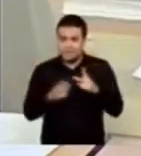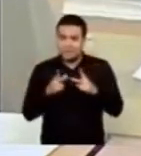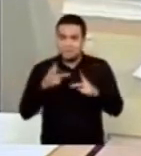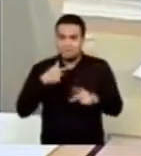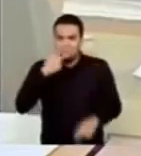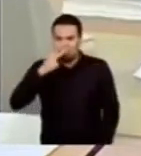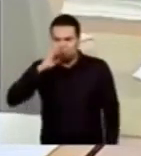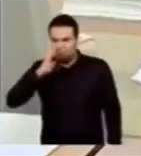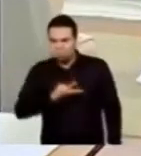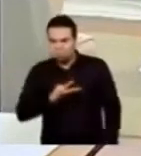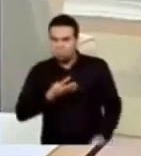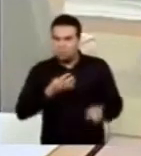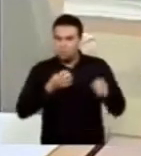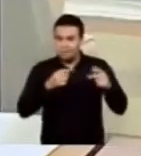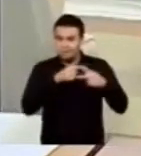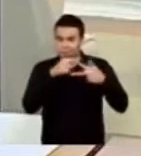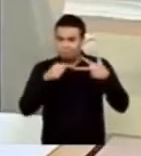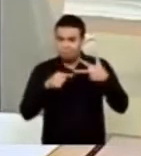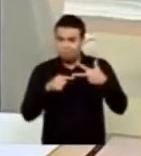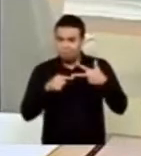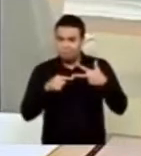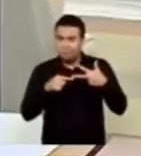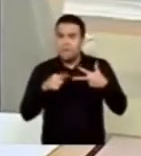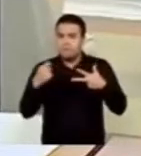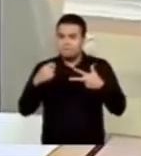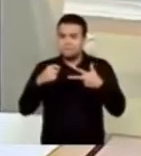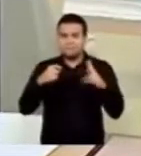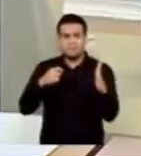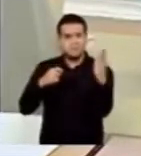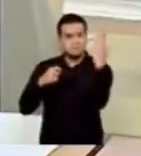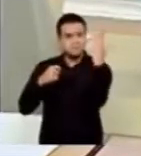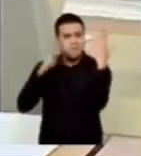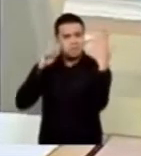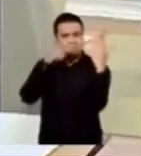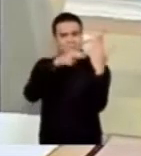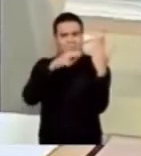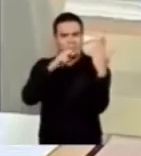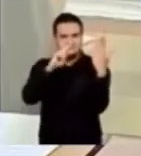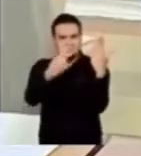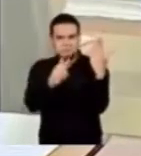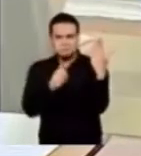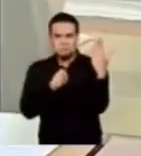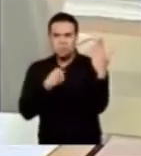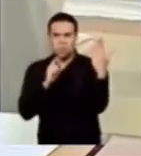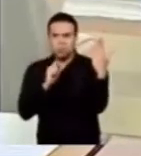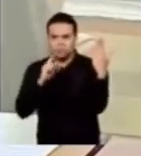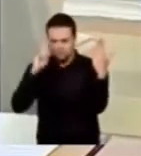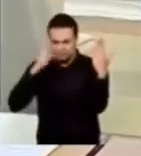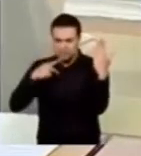criticar um outro poder, olhe-se no espelho. Olhe-se no espelho, mire-se no espelho.